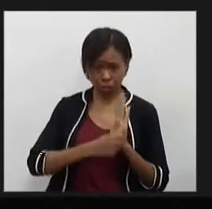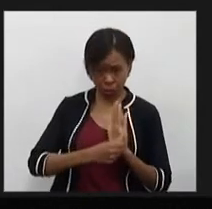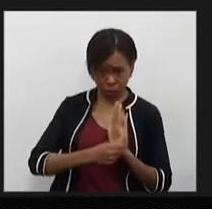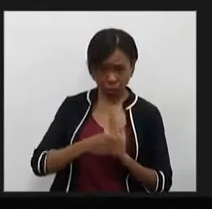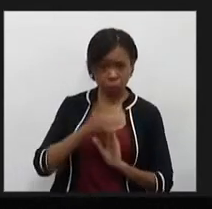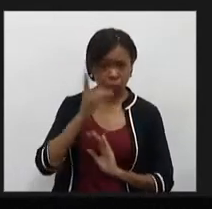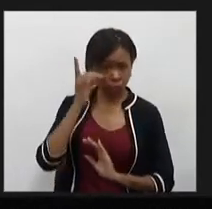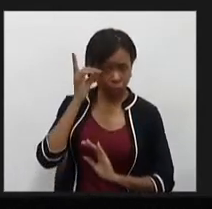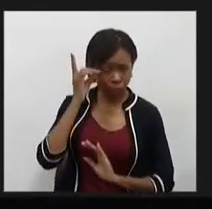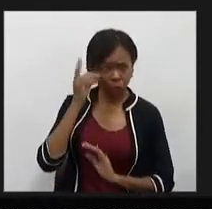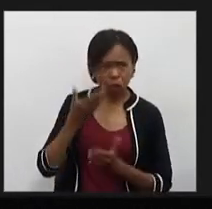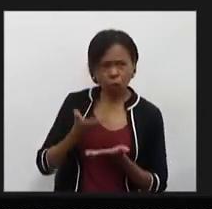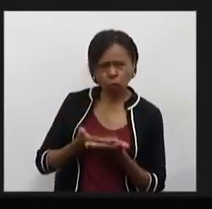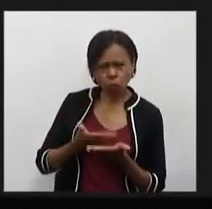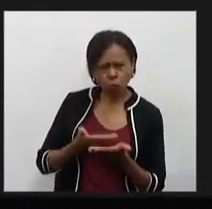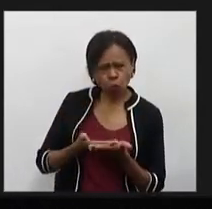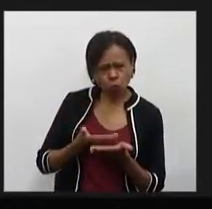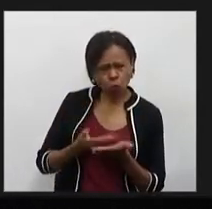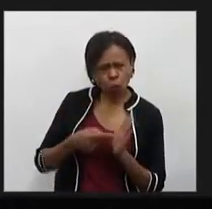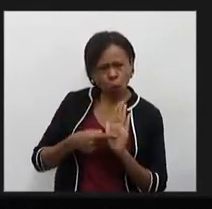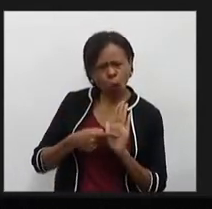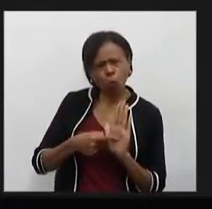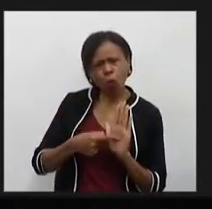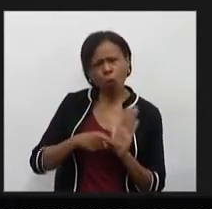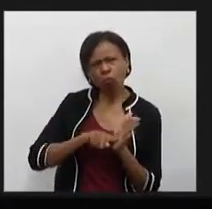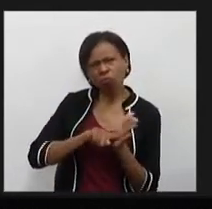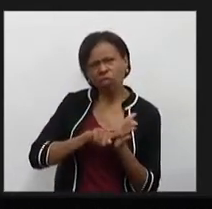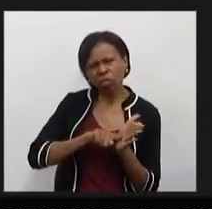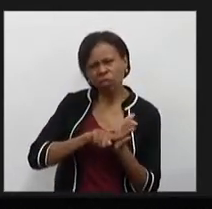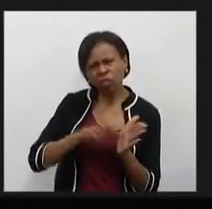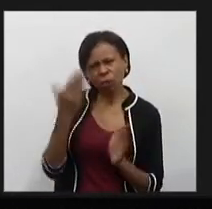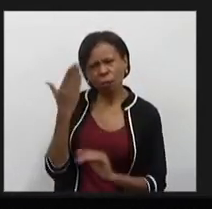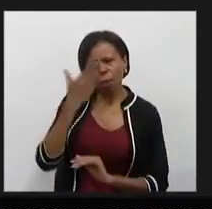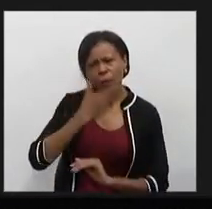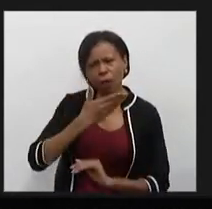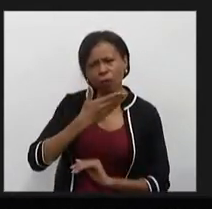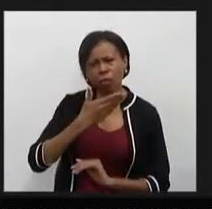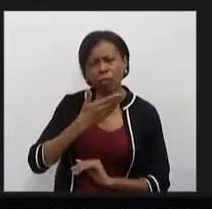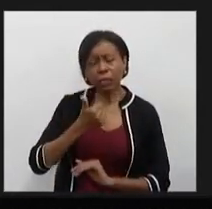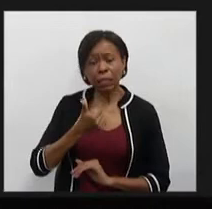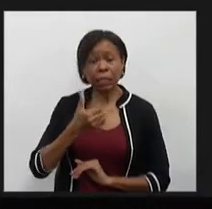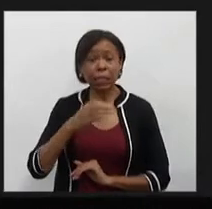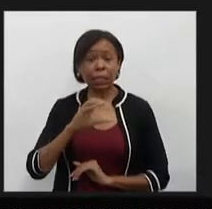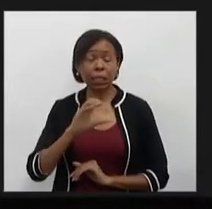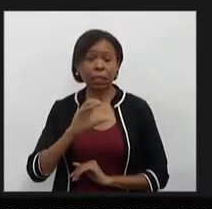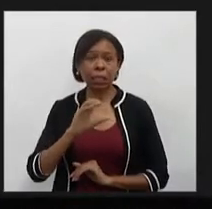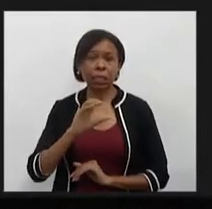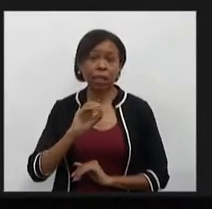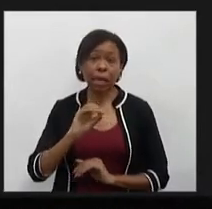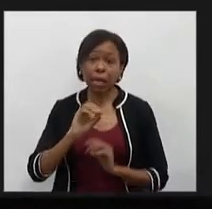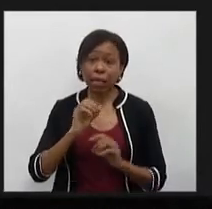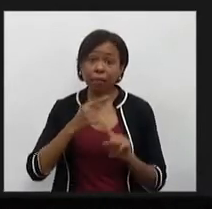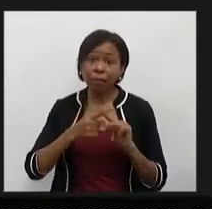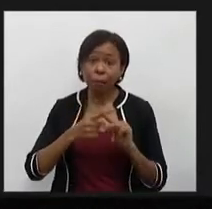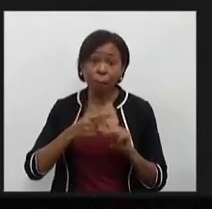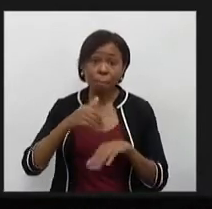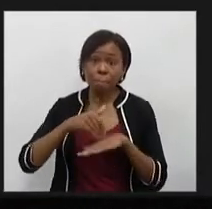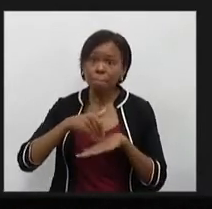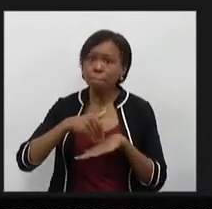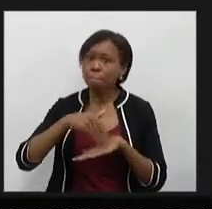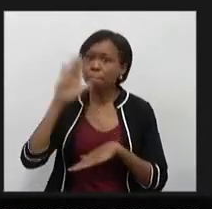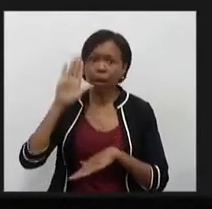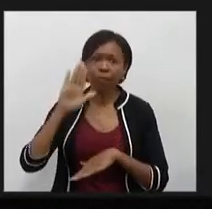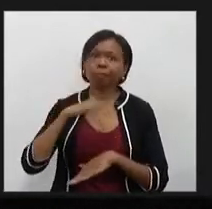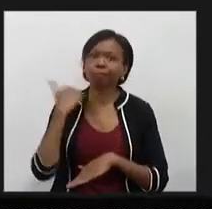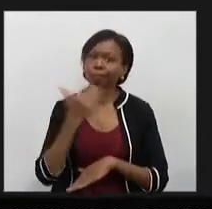gente tem atualmente mostram uma mortalidade cerca de 10 vezes acima da mortalidade das demais pessoas.